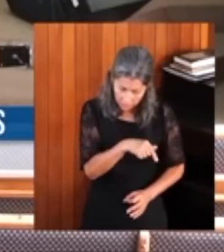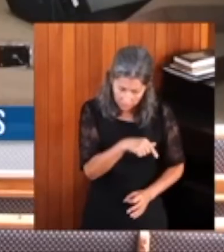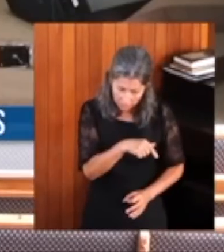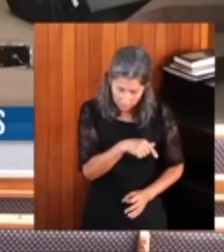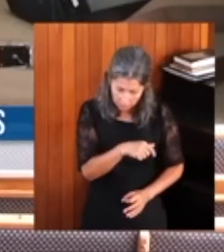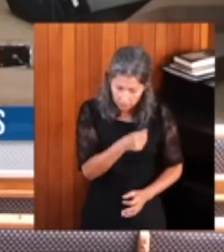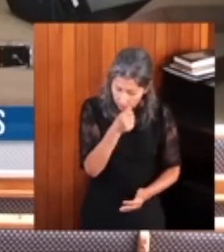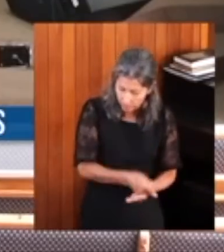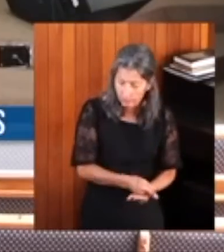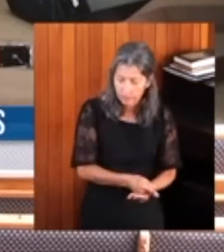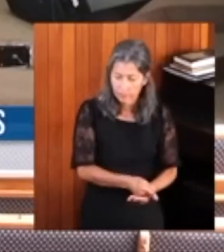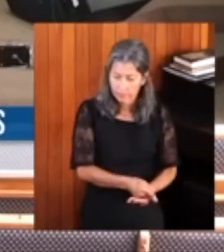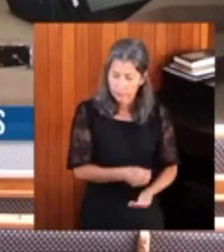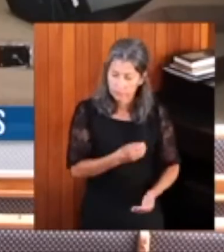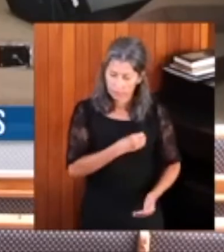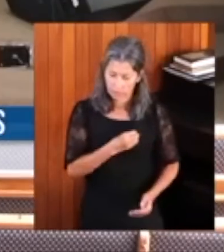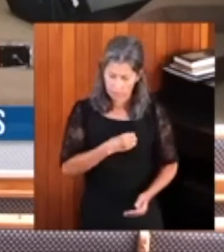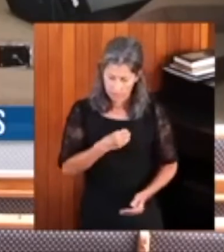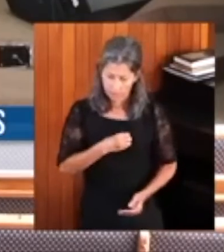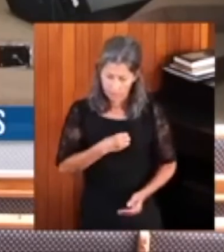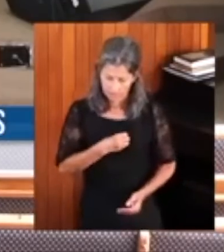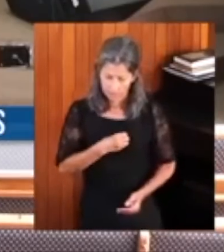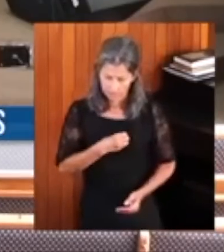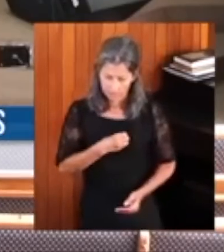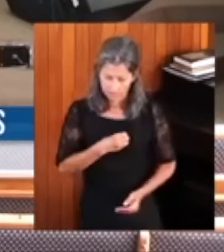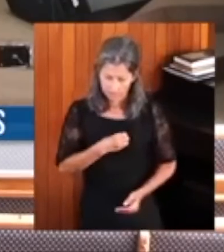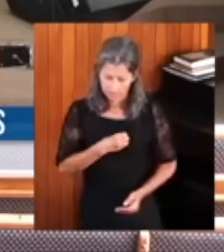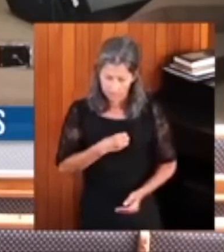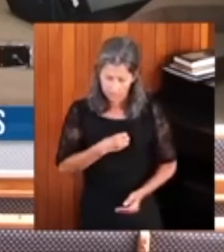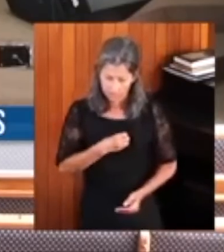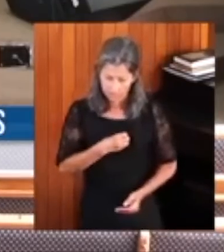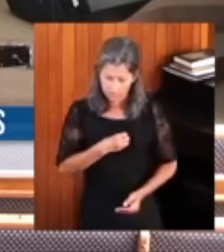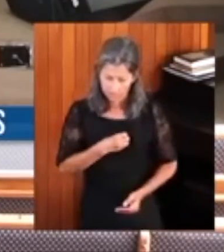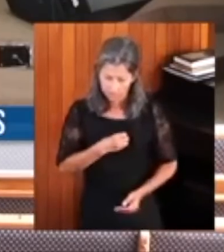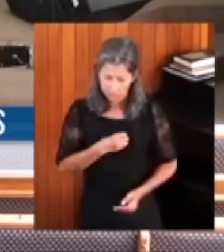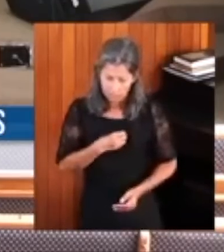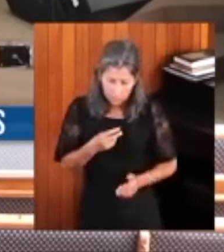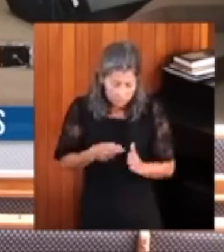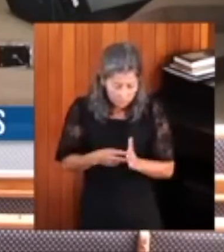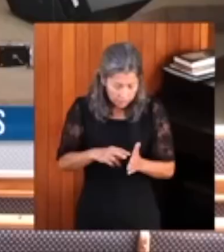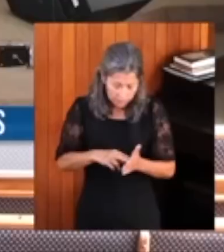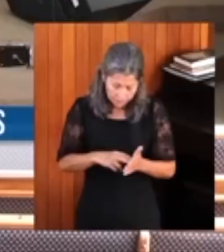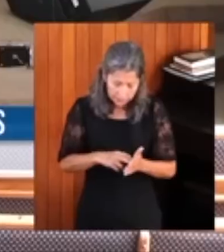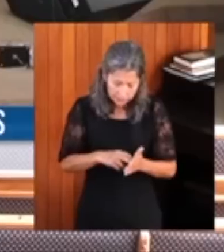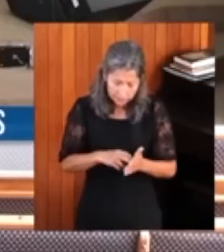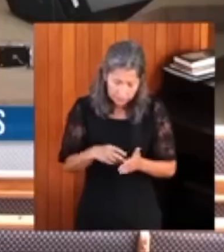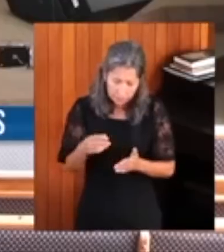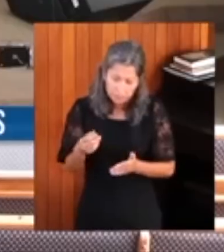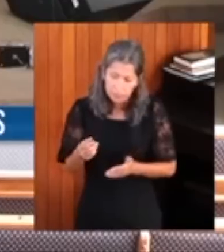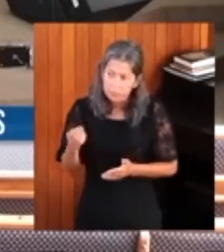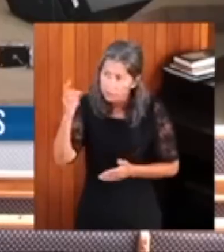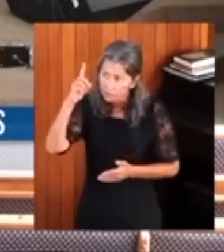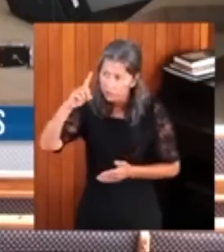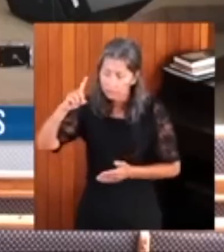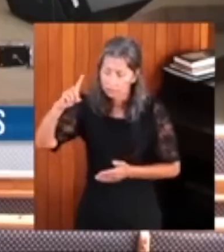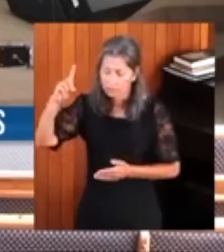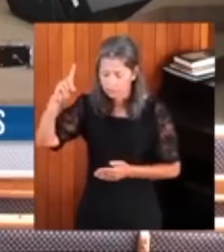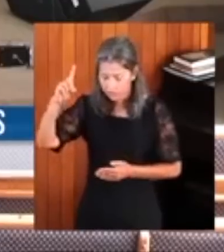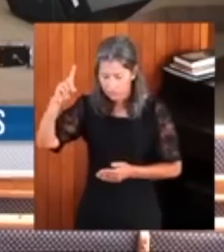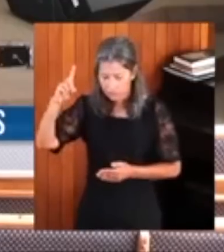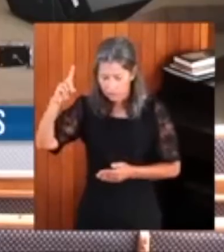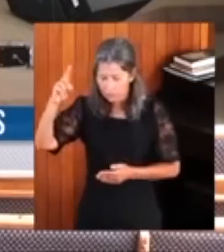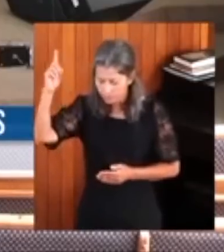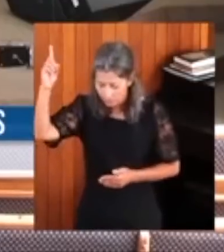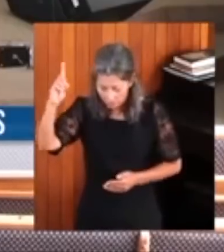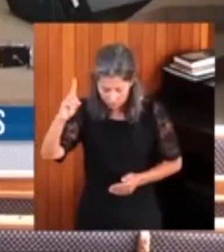eterna. É nesse sentido que as almas, que o sangue, que a vida dos mártires que foi derramada por